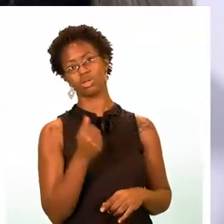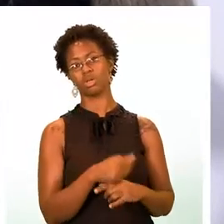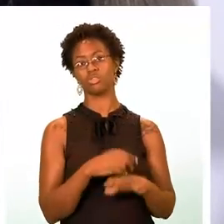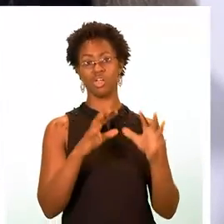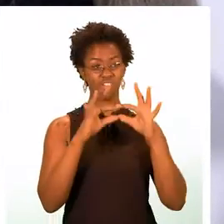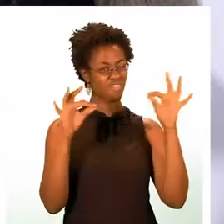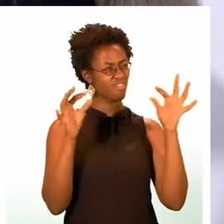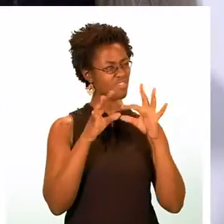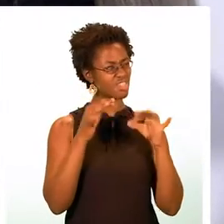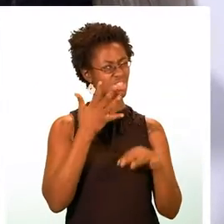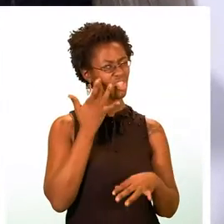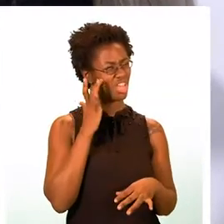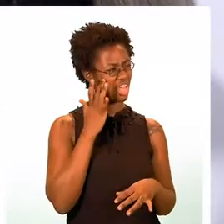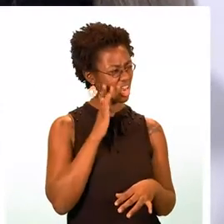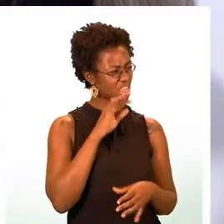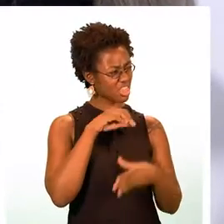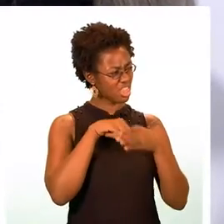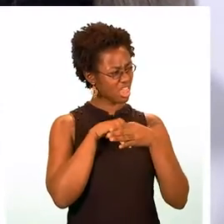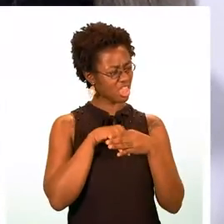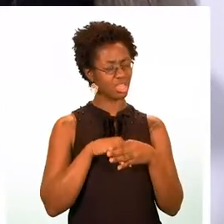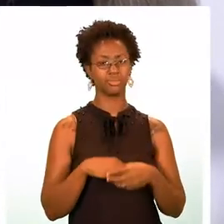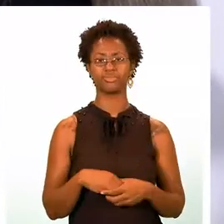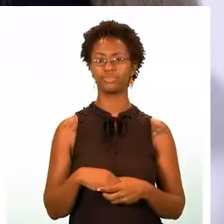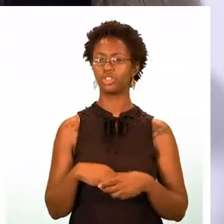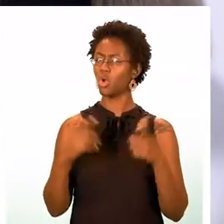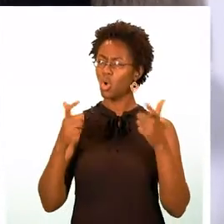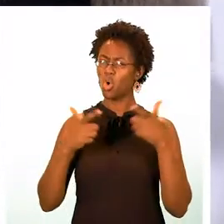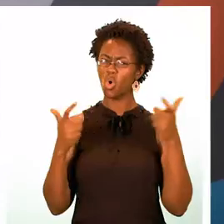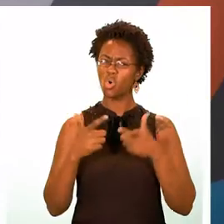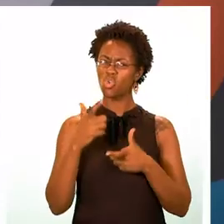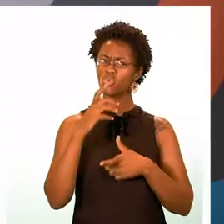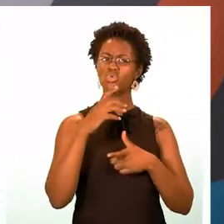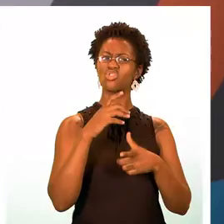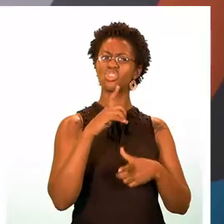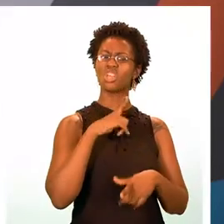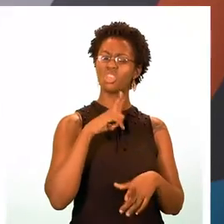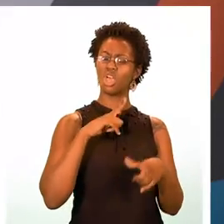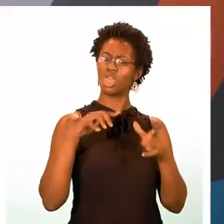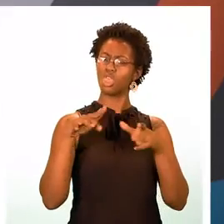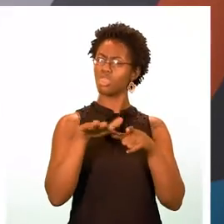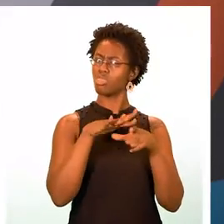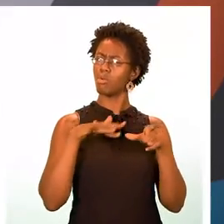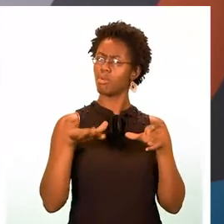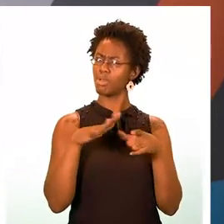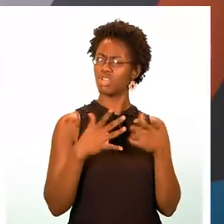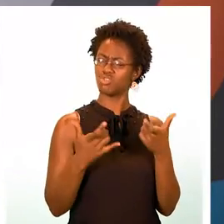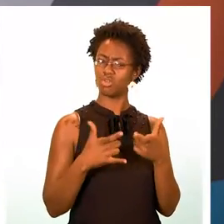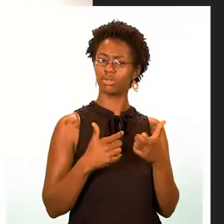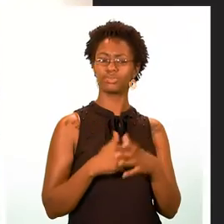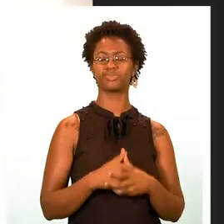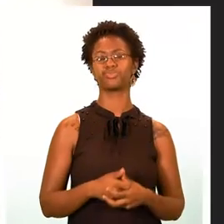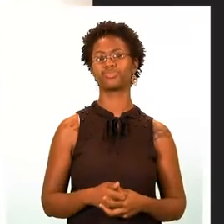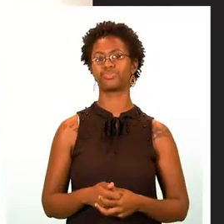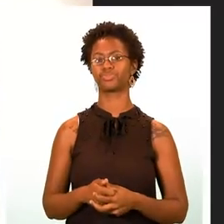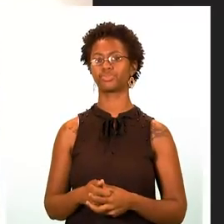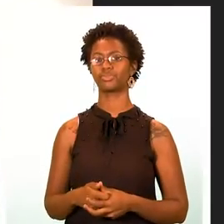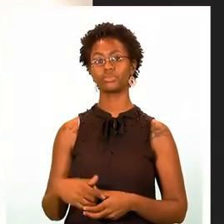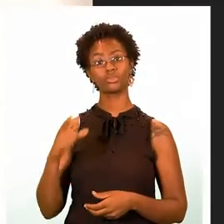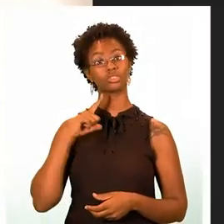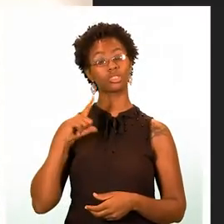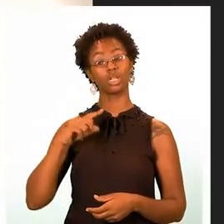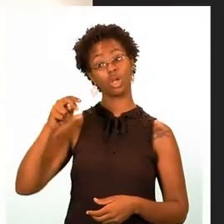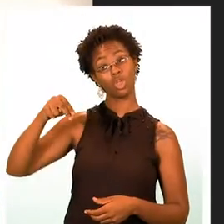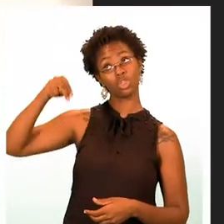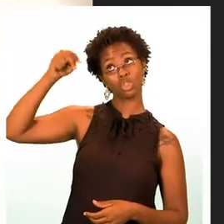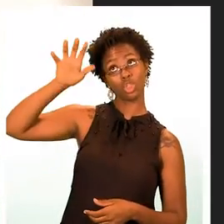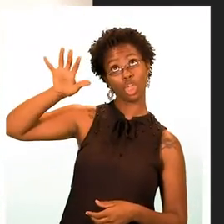natural. Olha, com fios dourados dentro. Mas fios onde tem isso dentro. Na natureza? Isso são fios... Tem aqui